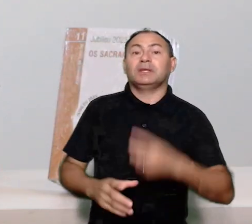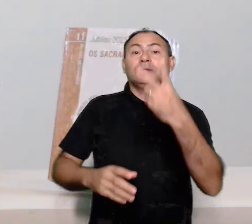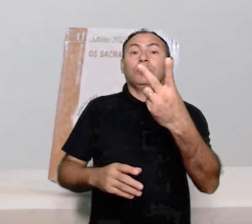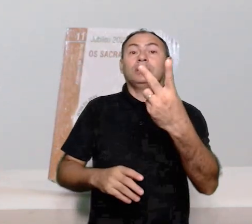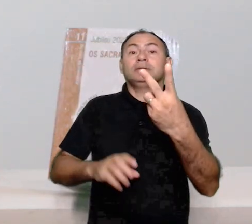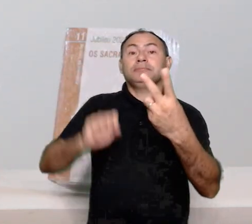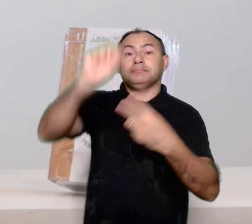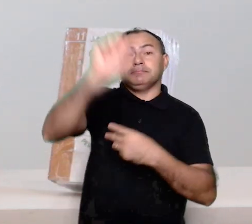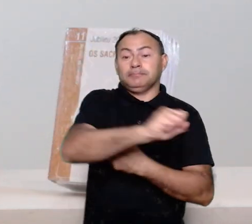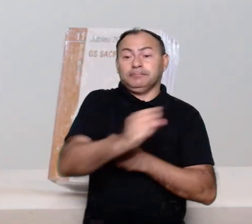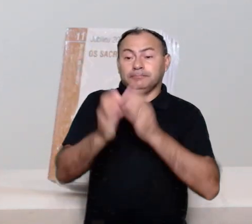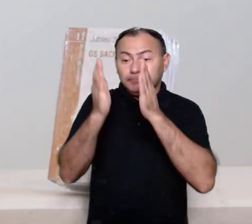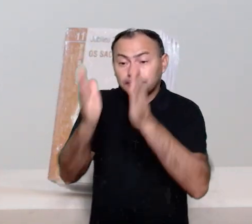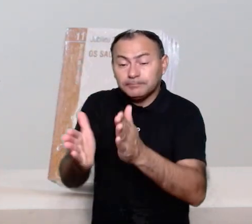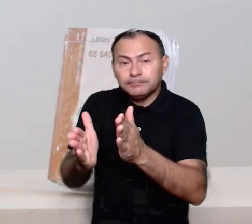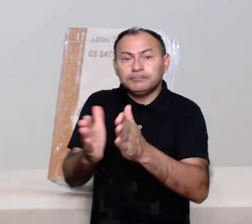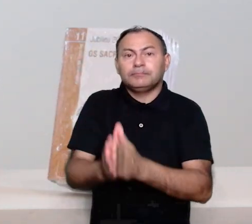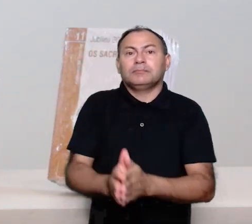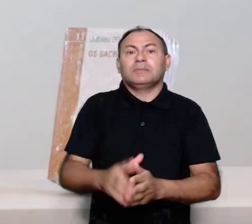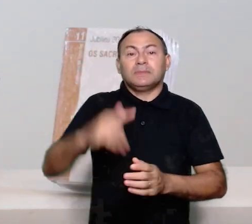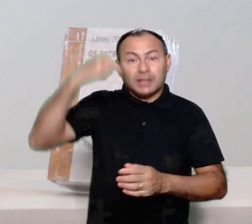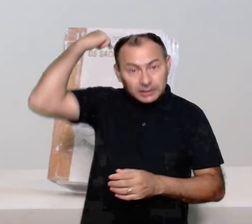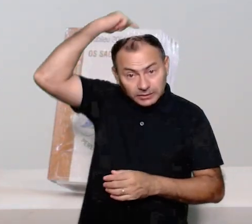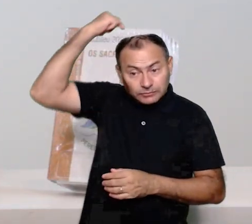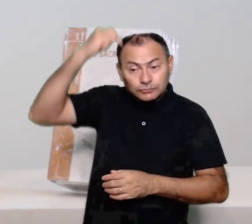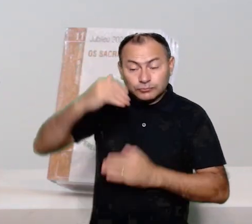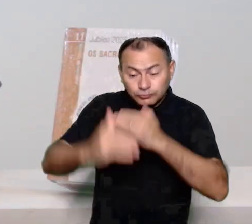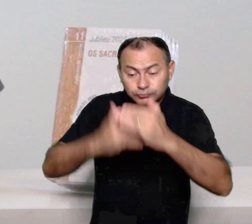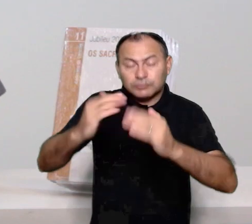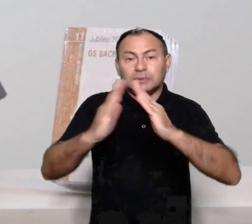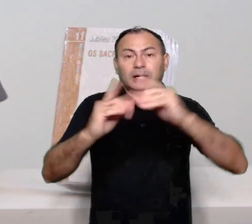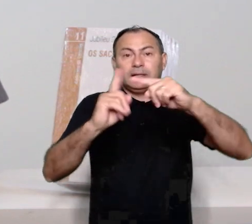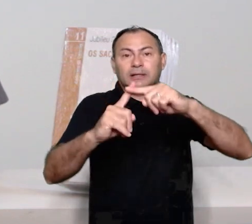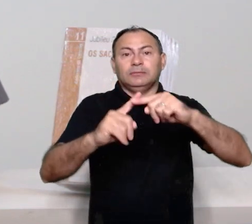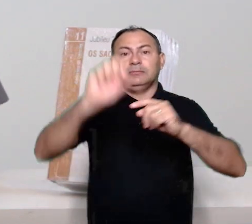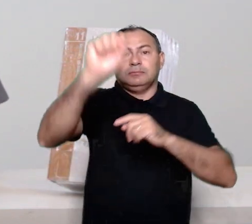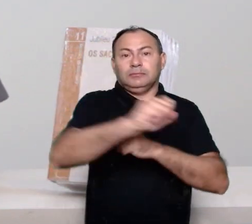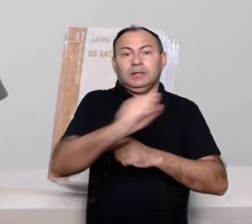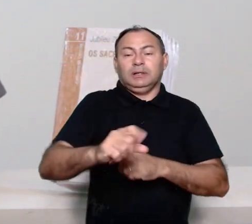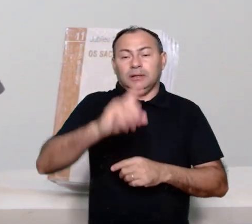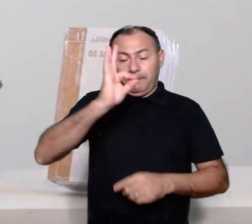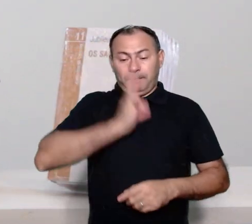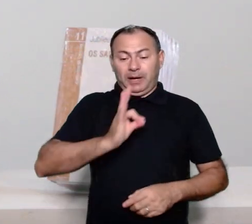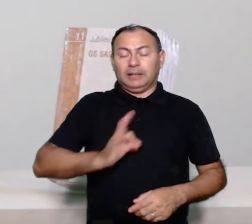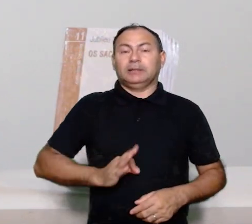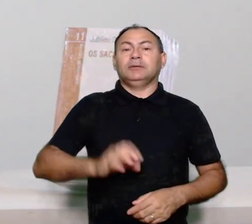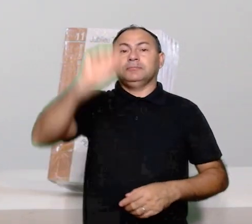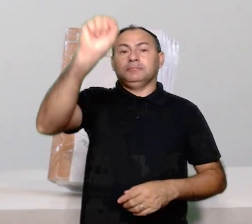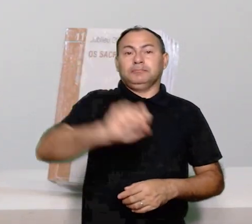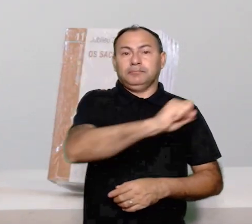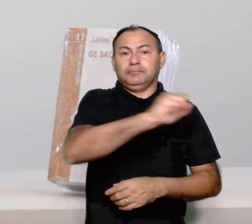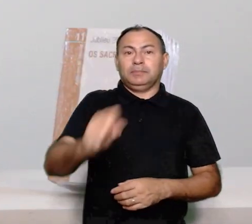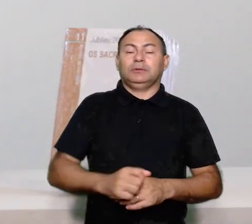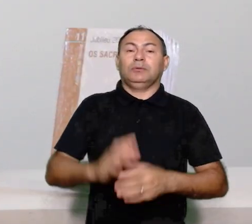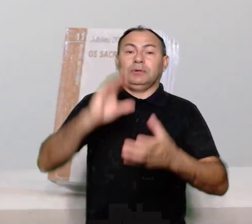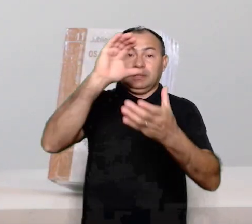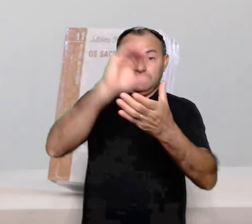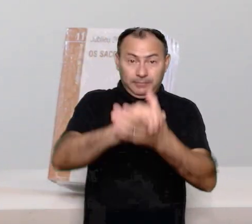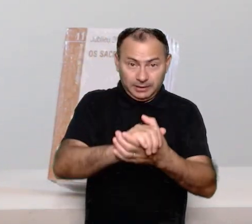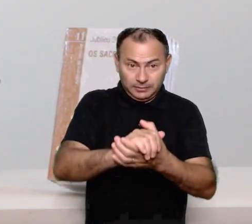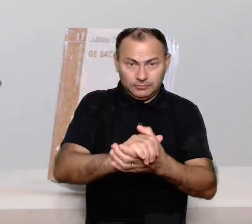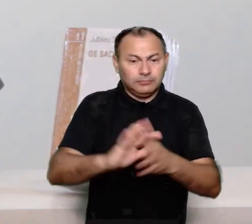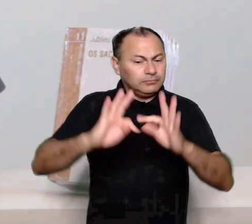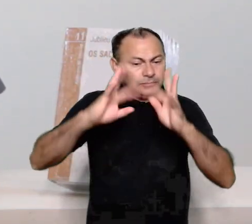2 sacramentos estão ordenados para a edificação da igreja, que são o sacramento da ordem e o sacramento do